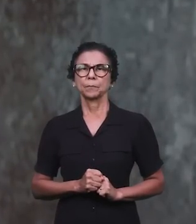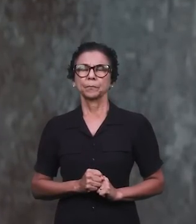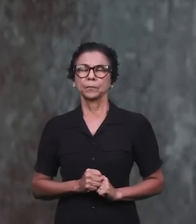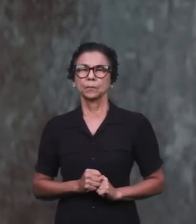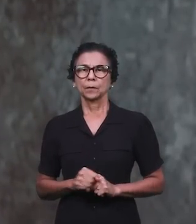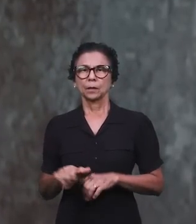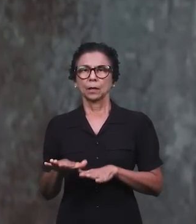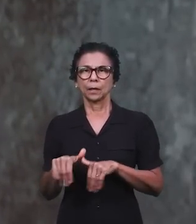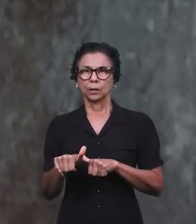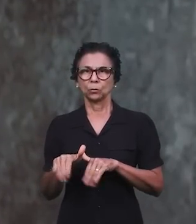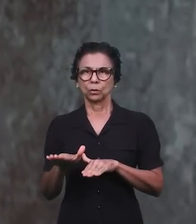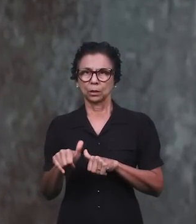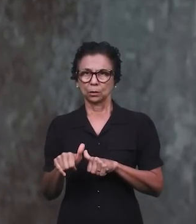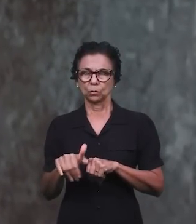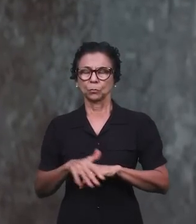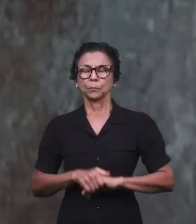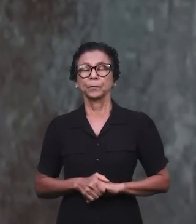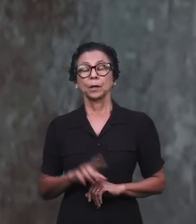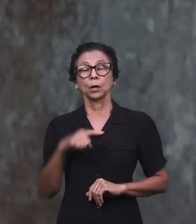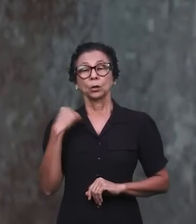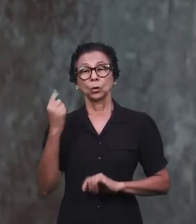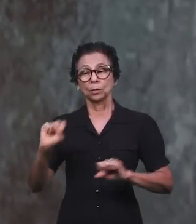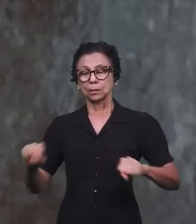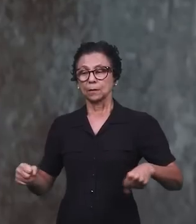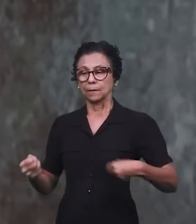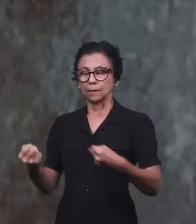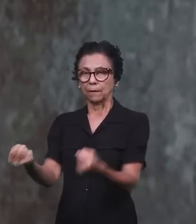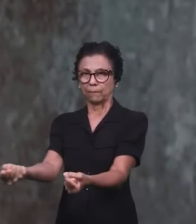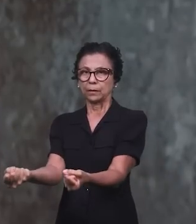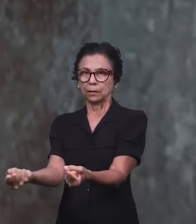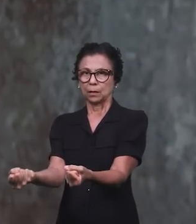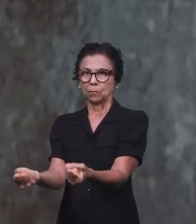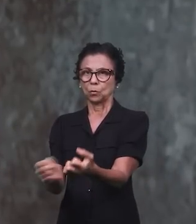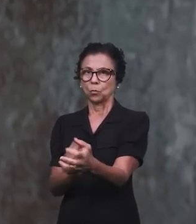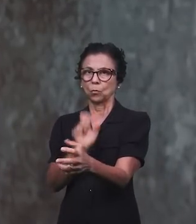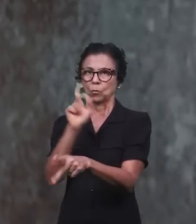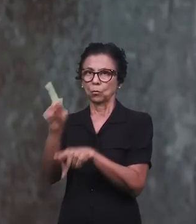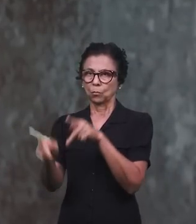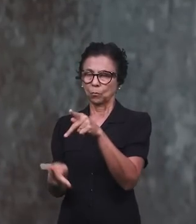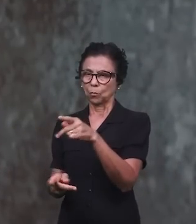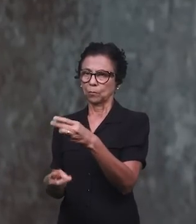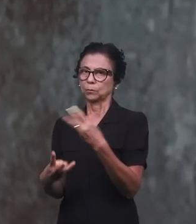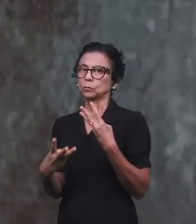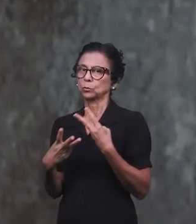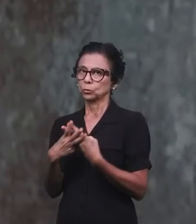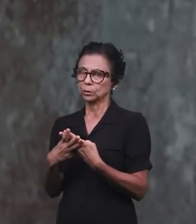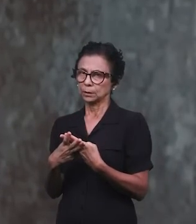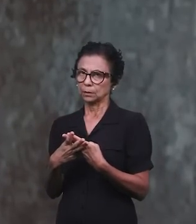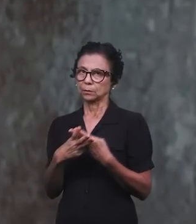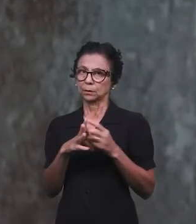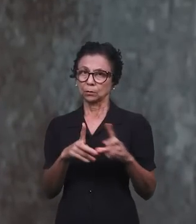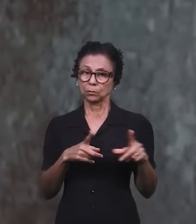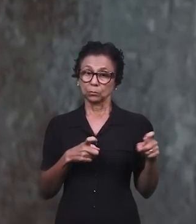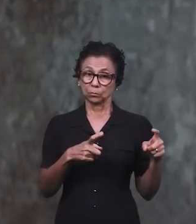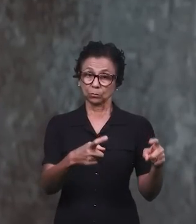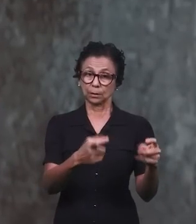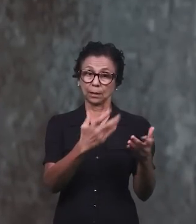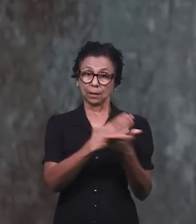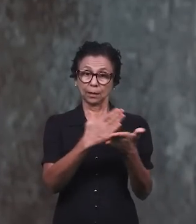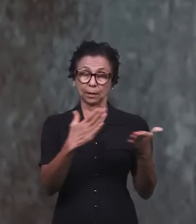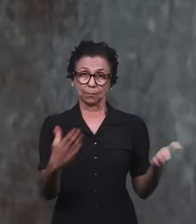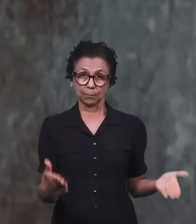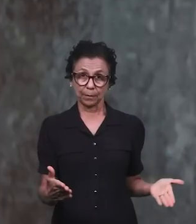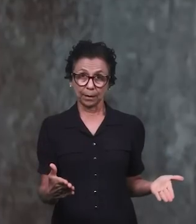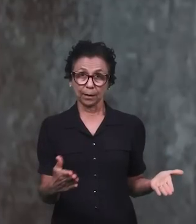a criação de um Estado judeu. Quando a guerra terminar, era até uma maneira de ter o apoio dos judeus na guerra, nós temos